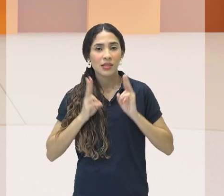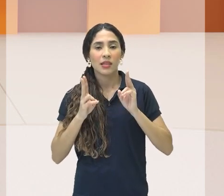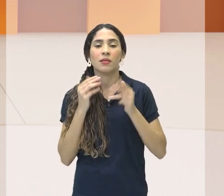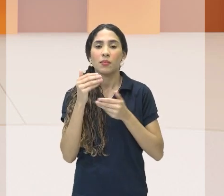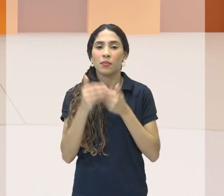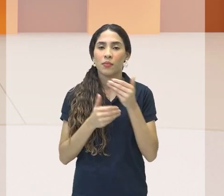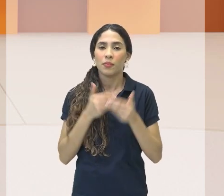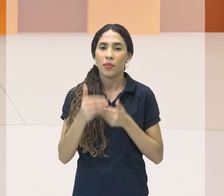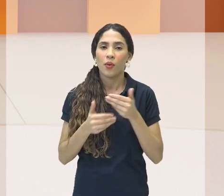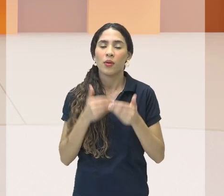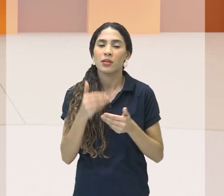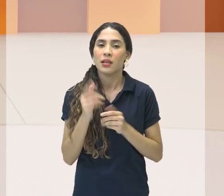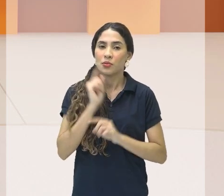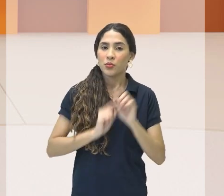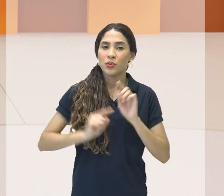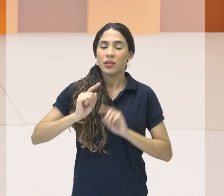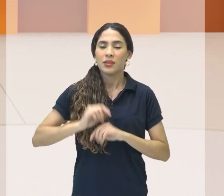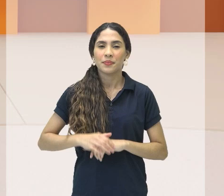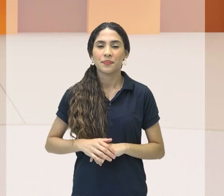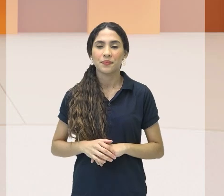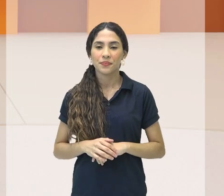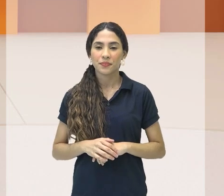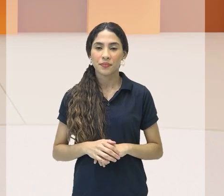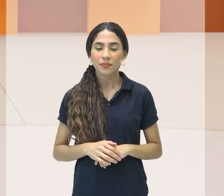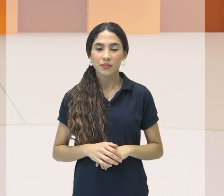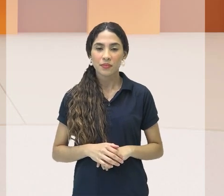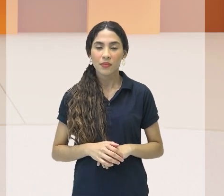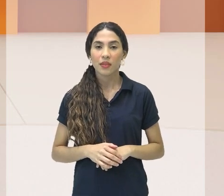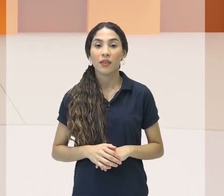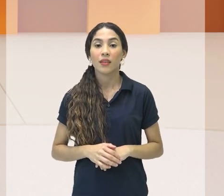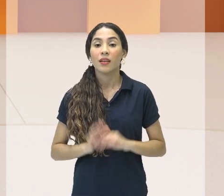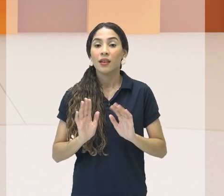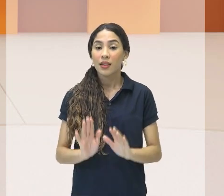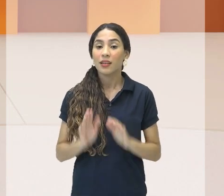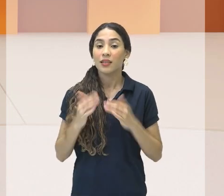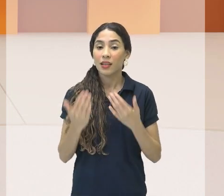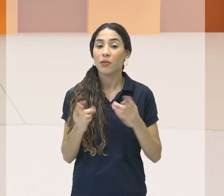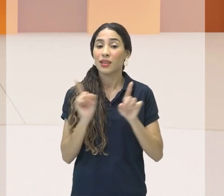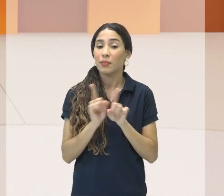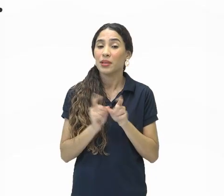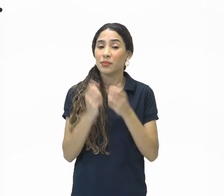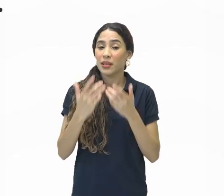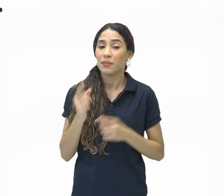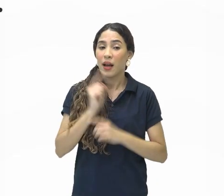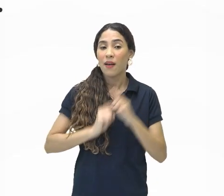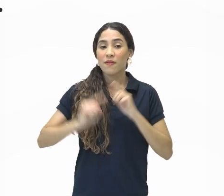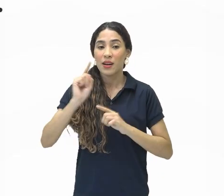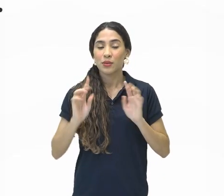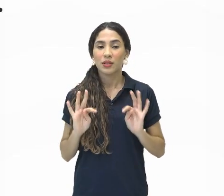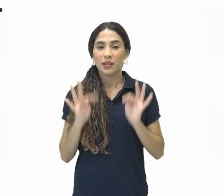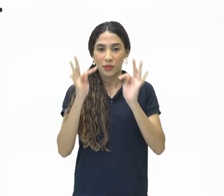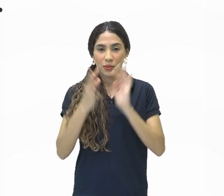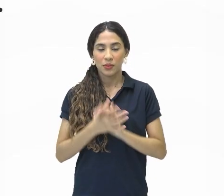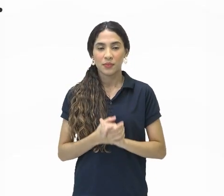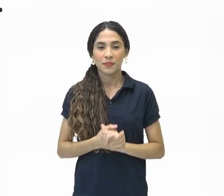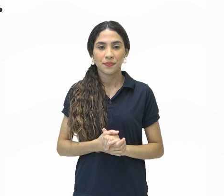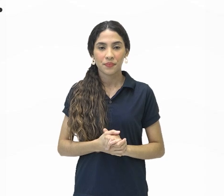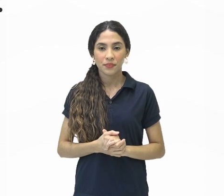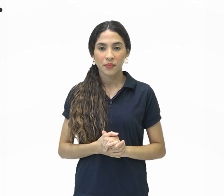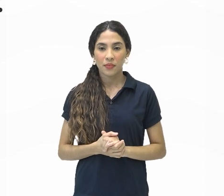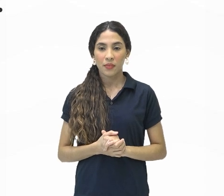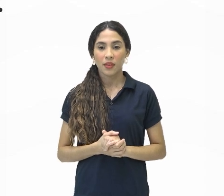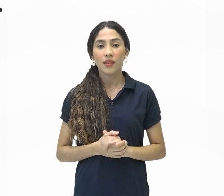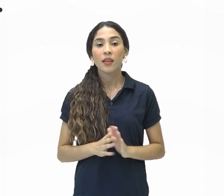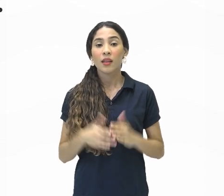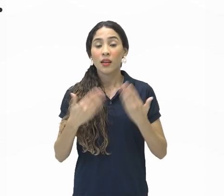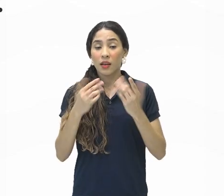processo, né, de transformação. E aí nós falamos, então, desses avanços tecnológicos, né? Sempre com esse